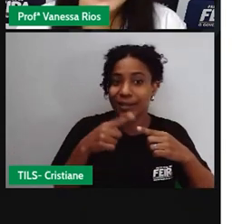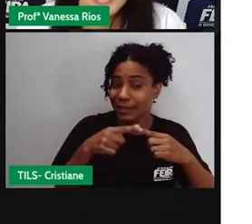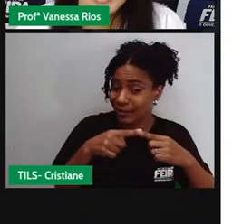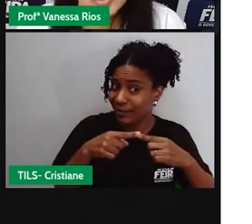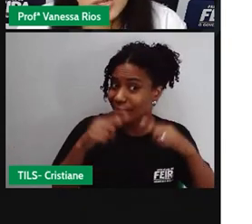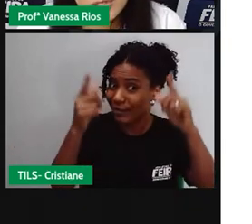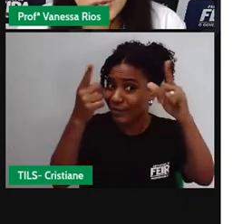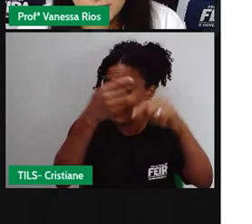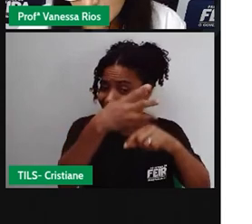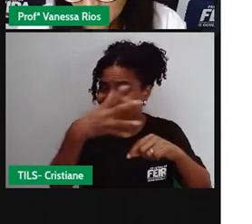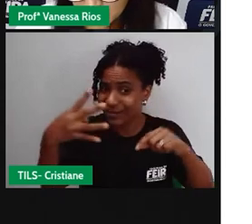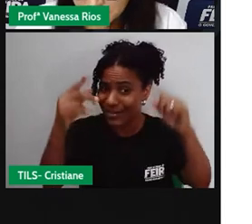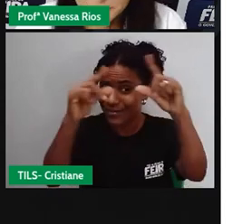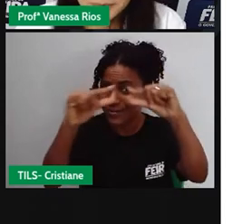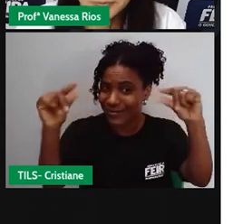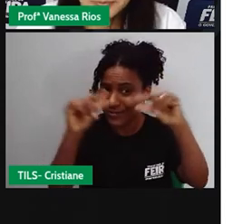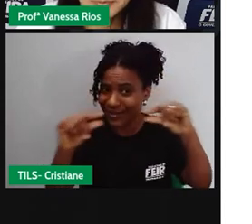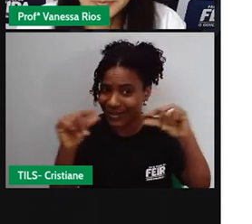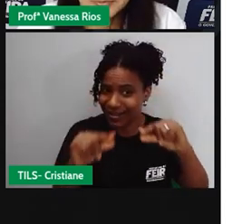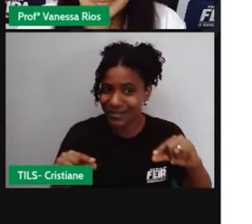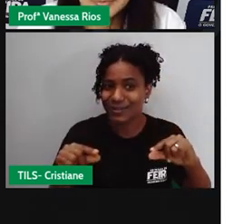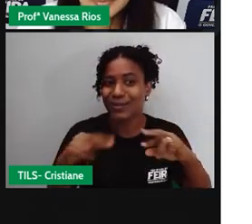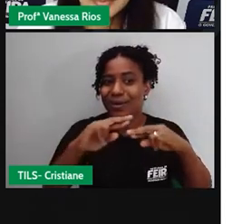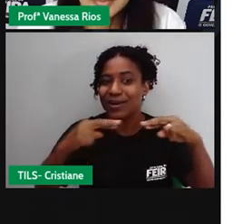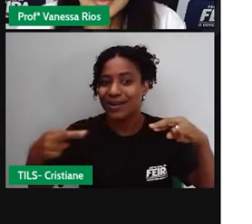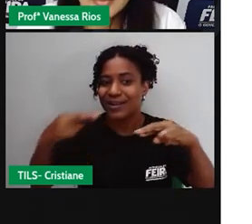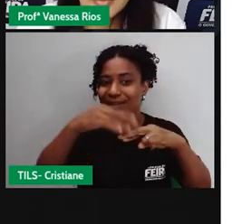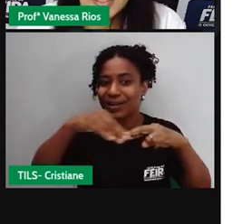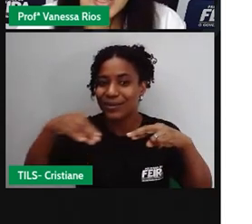uma literatura de cordel.